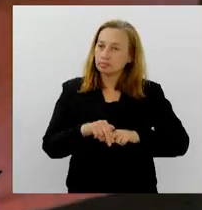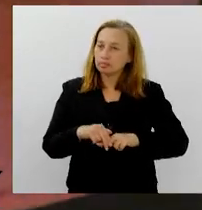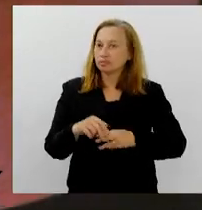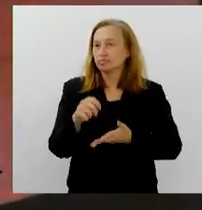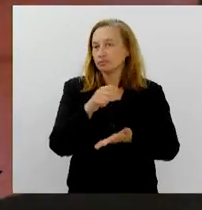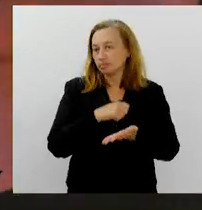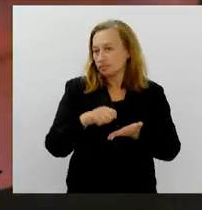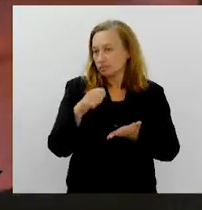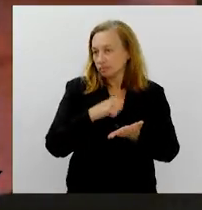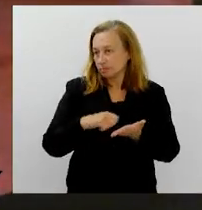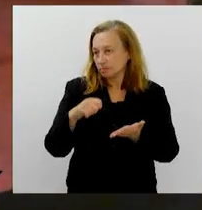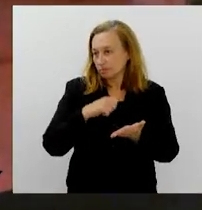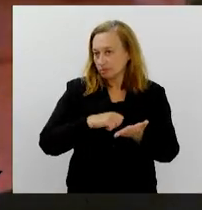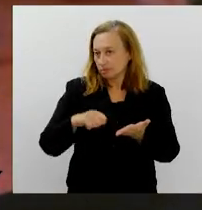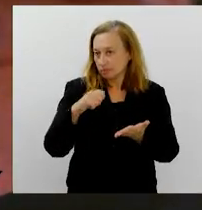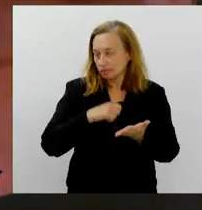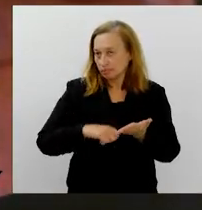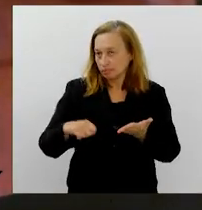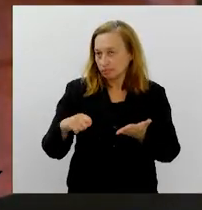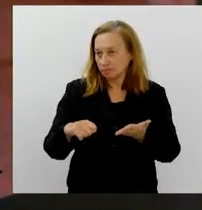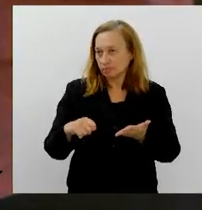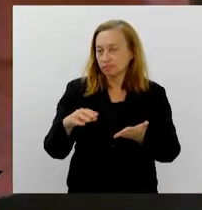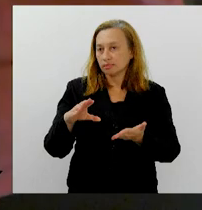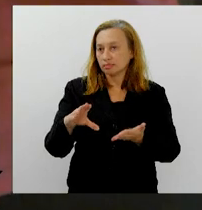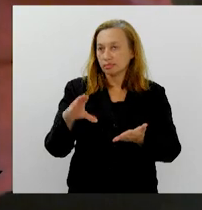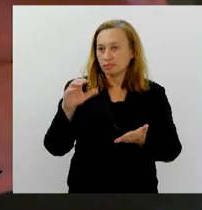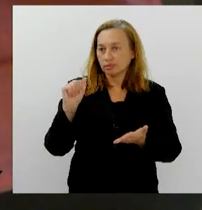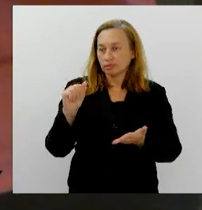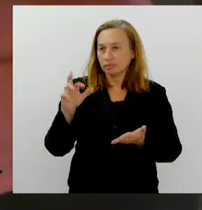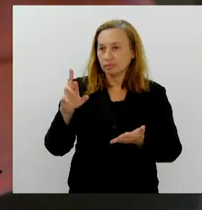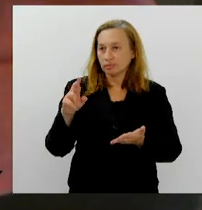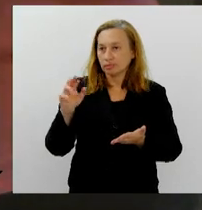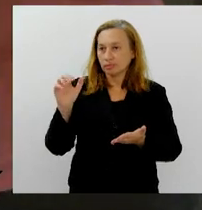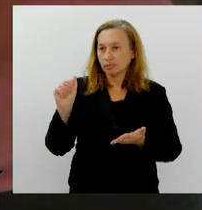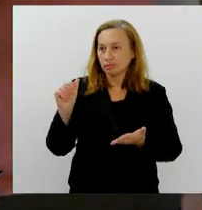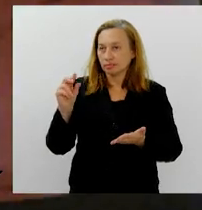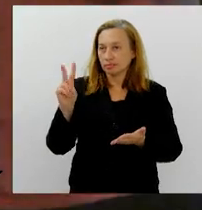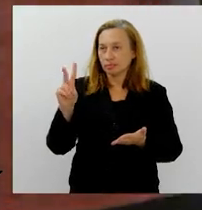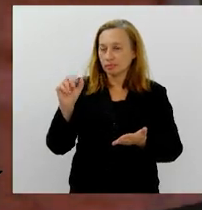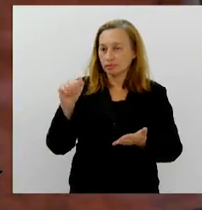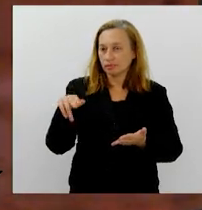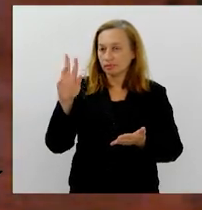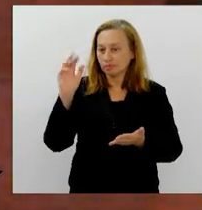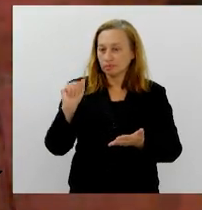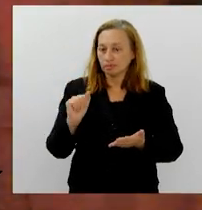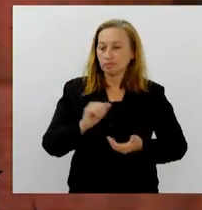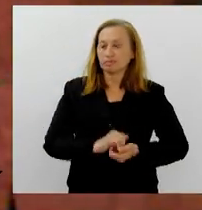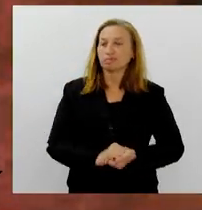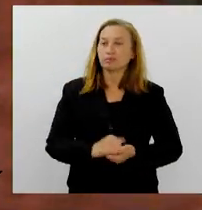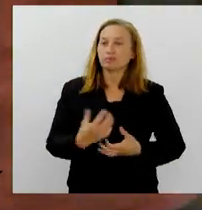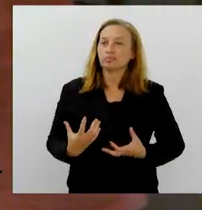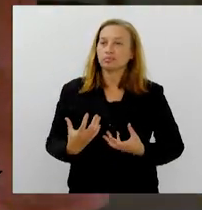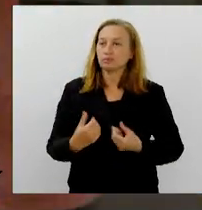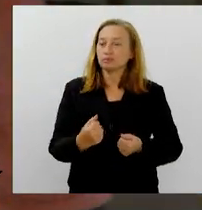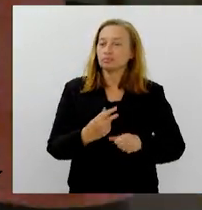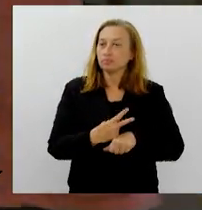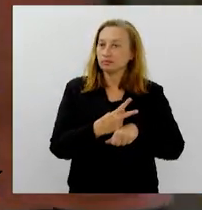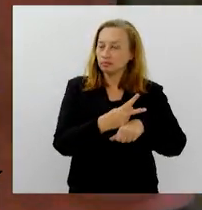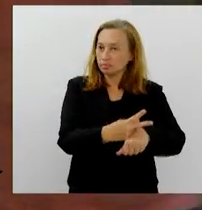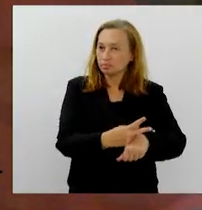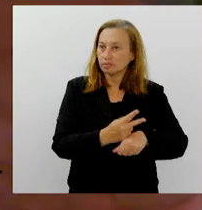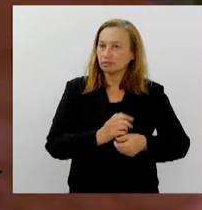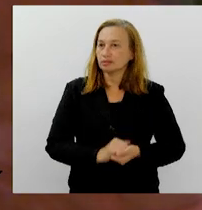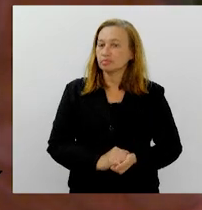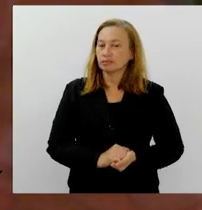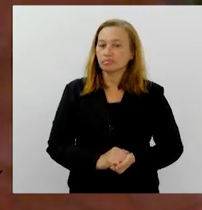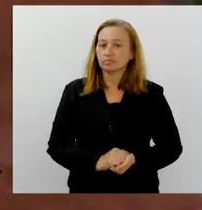essa caravana, essa delegação aqui para recebimento desse prêmio.